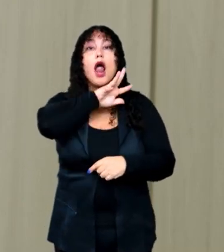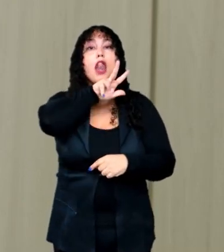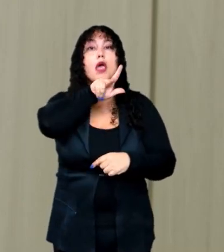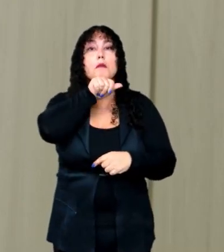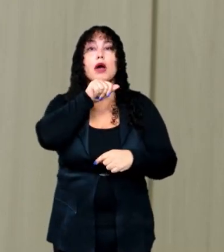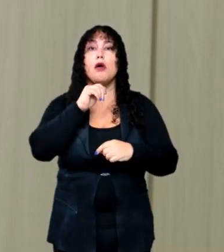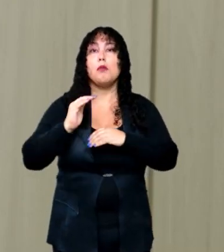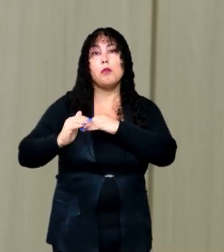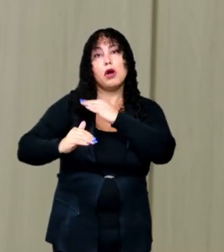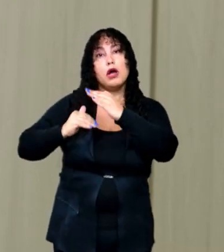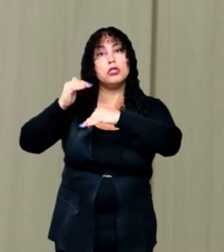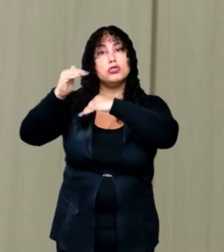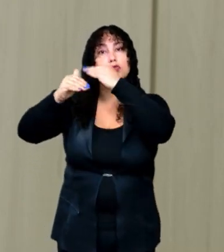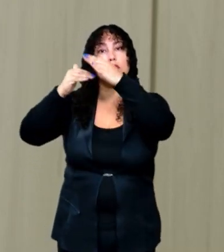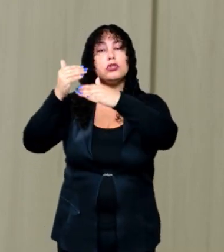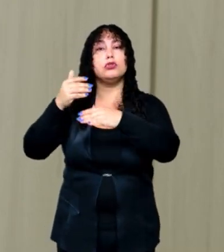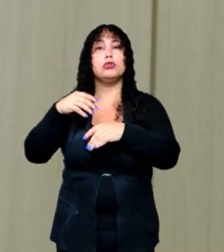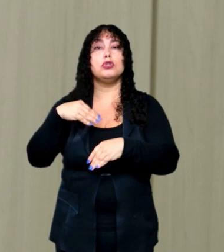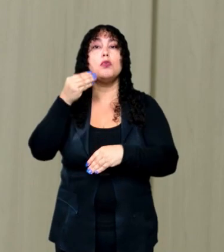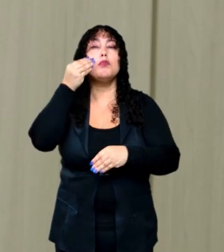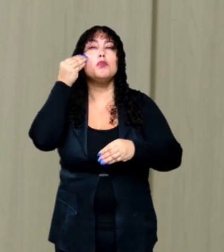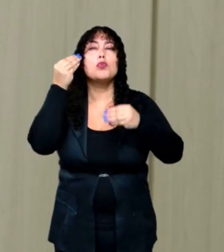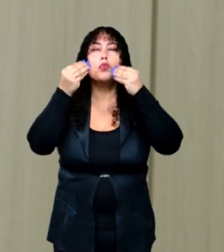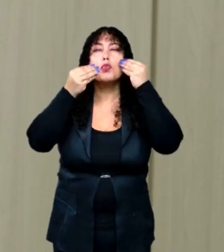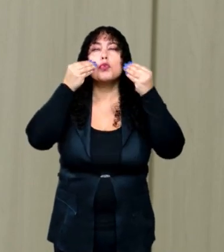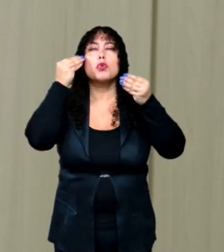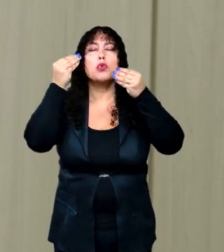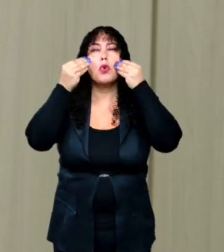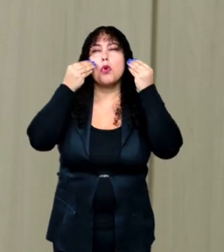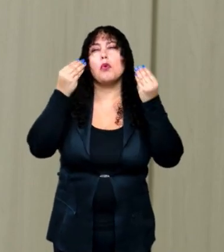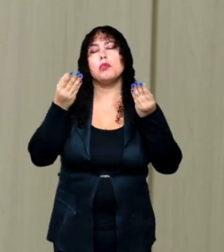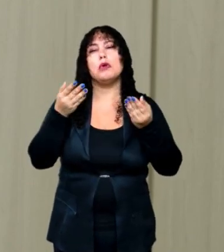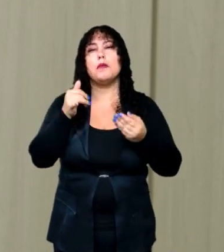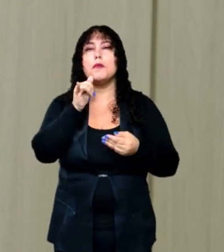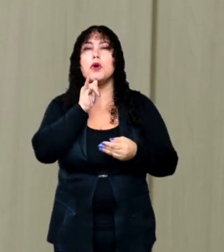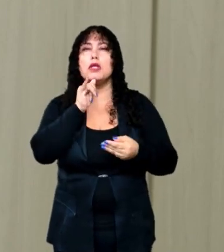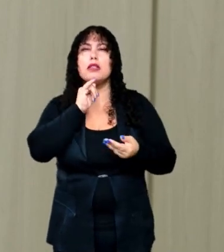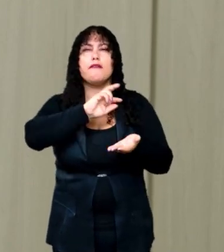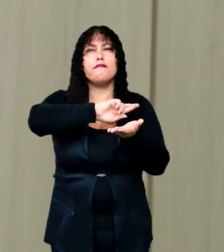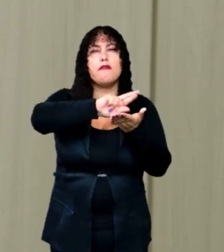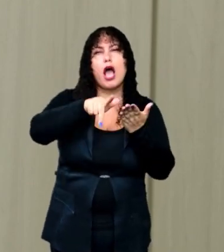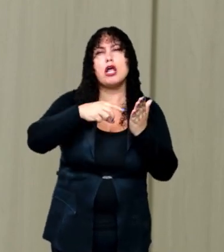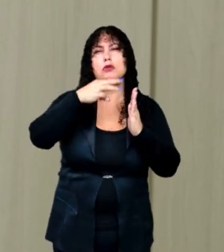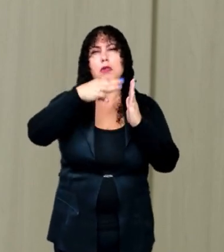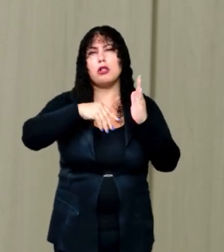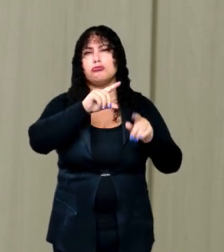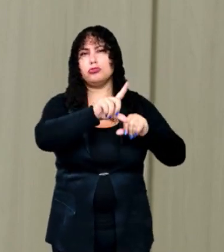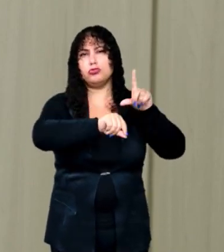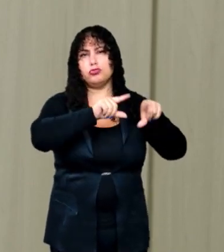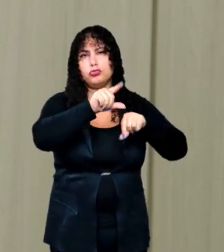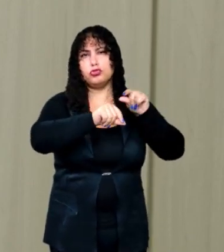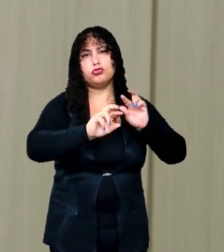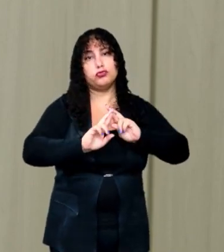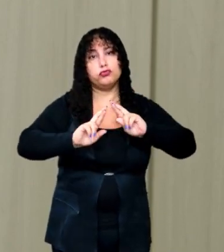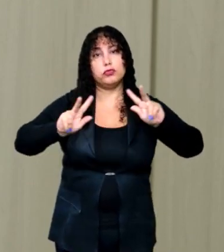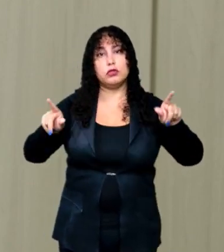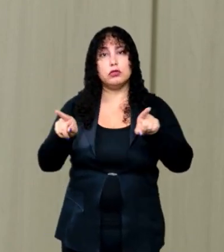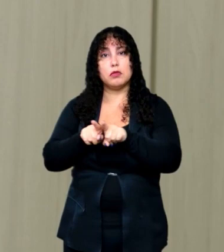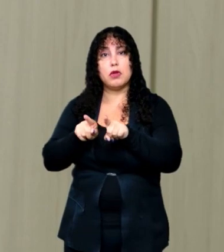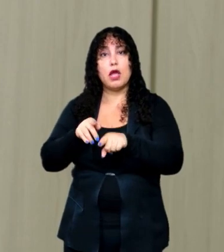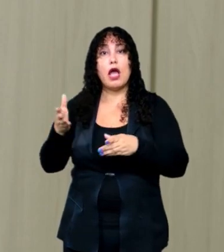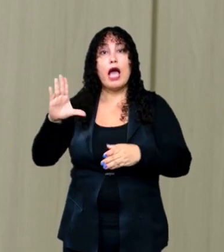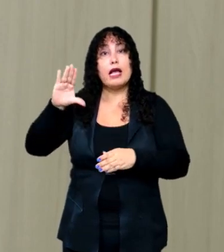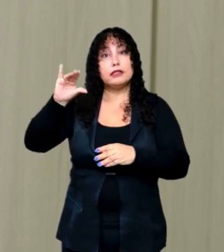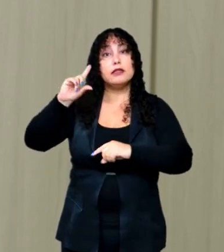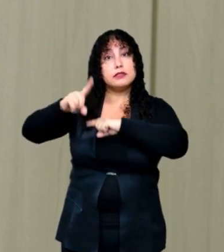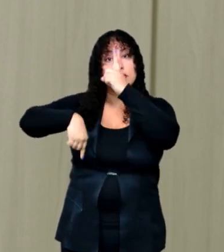para desenvolvimento de cosméticos, por exemplo, porque a gente tem muitos métodos alternativos para isso. Então, a ciência